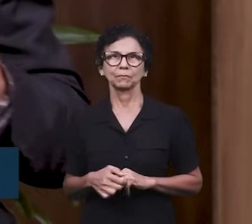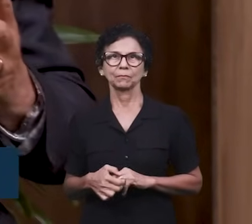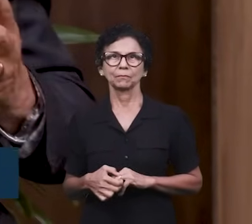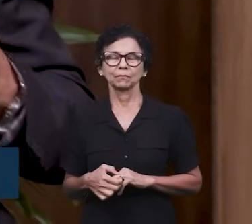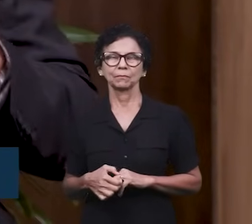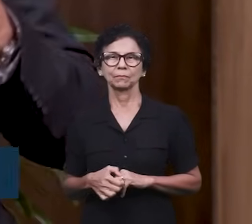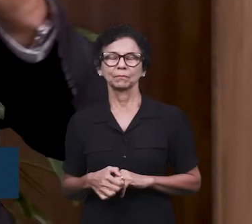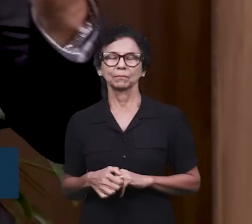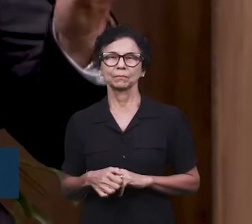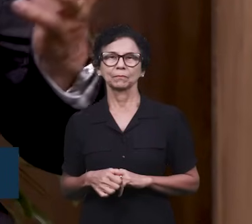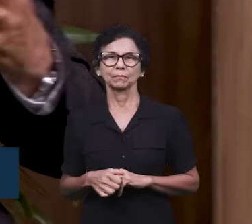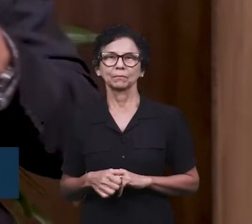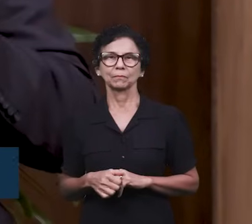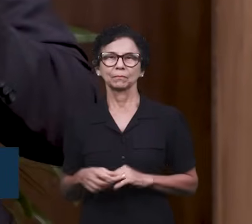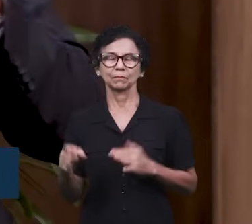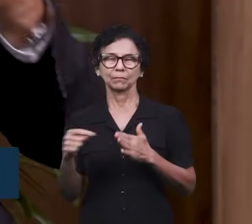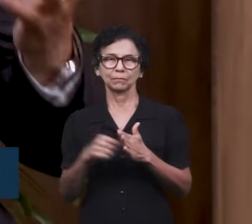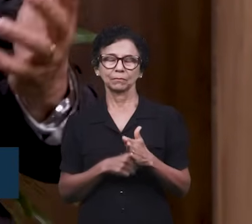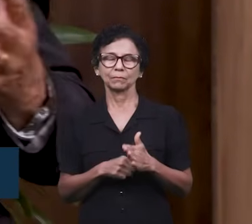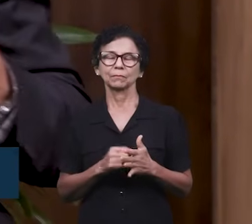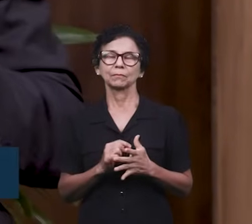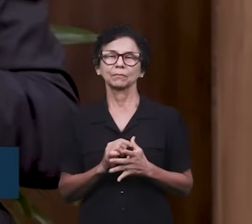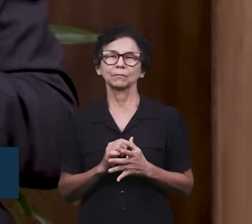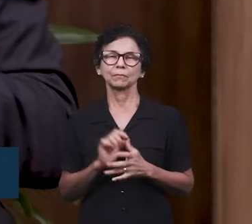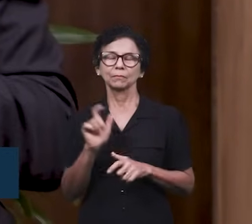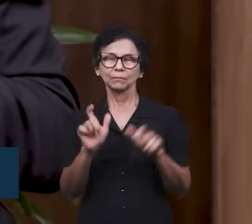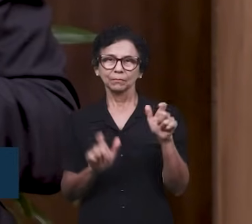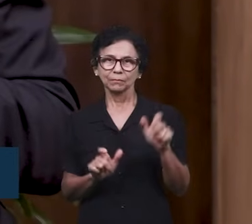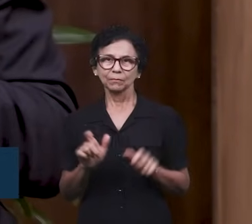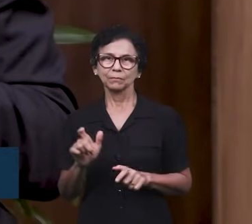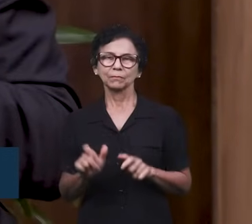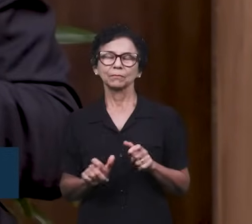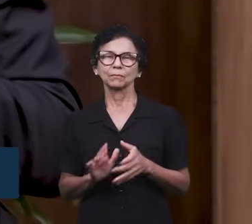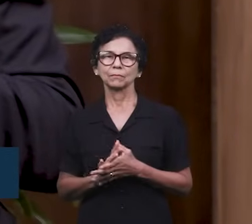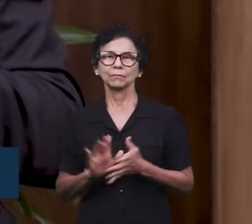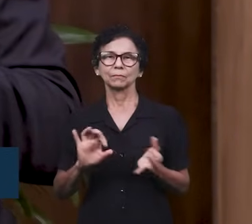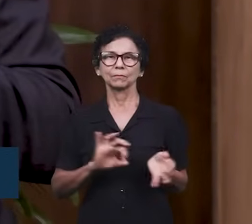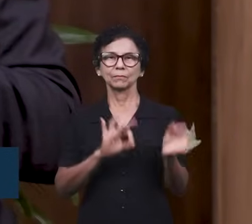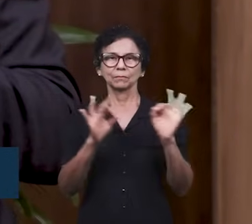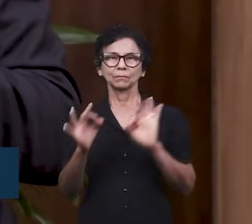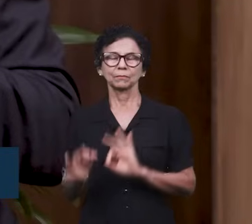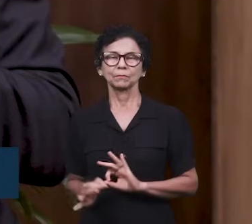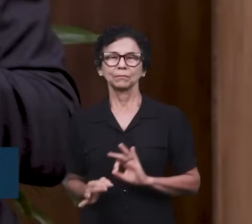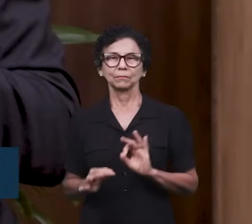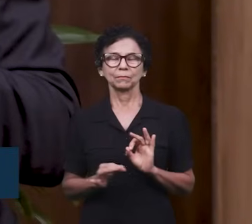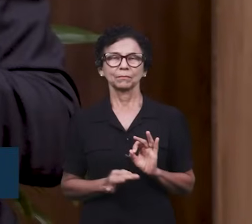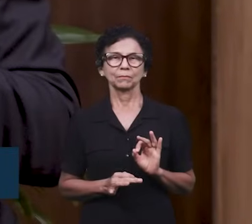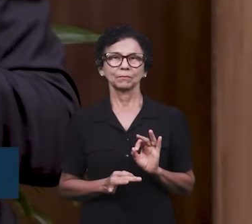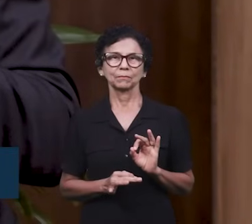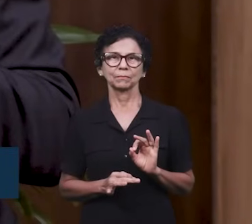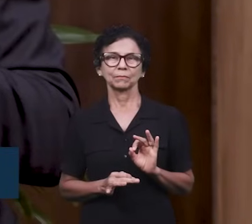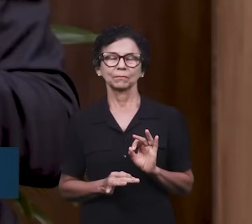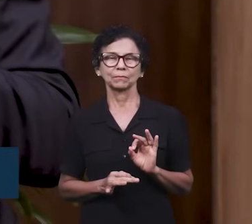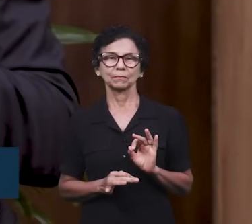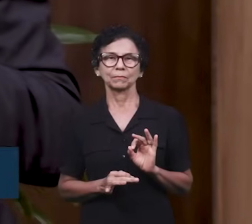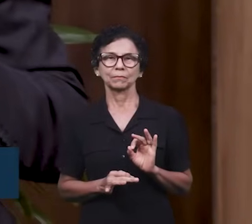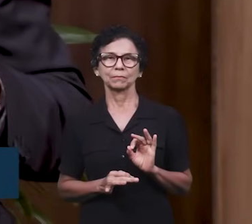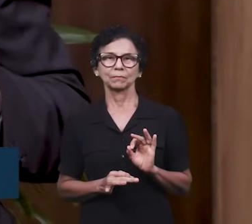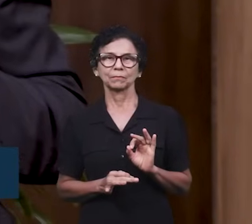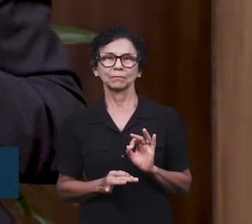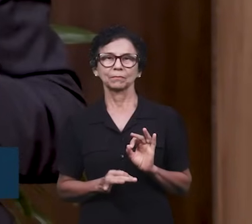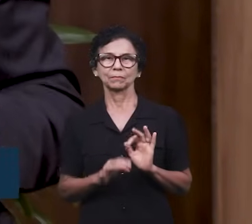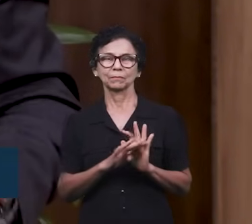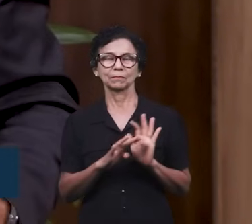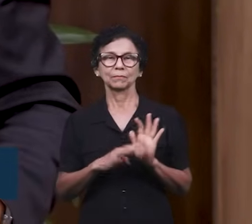de pessoas que têm participado das programações da nossa rádio e